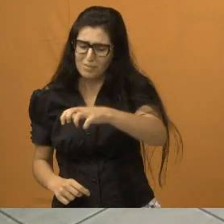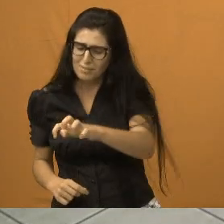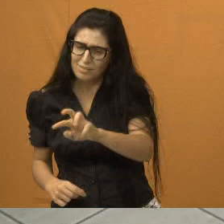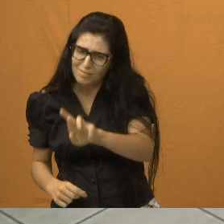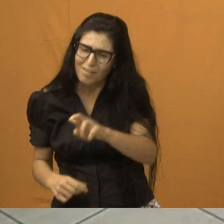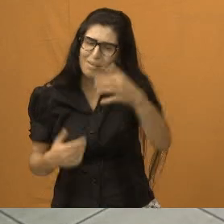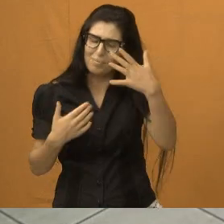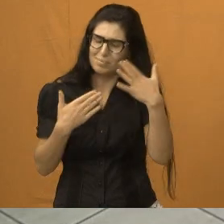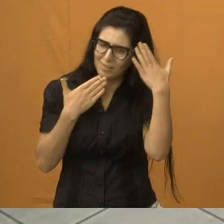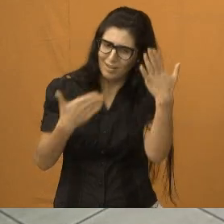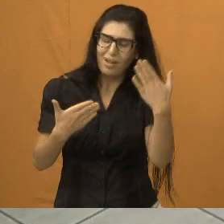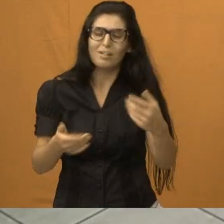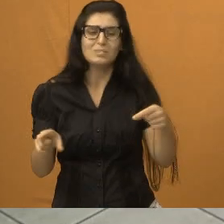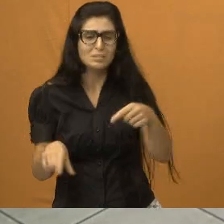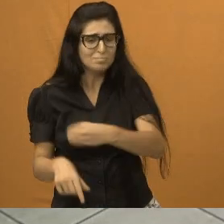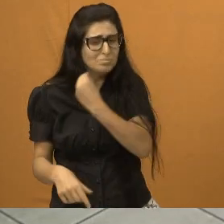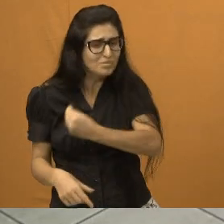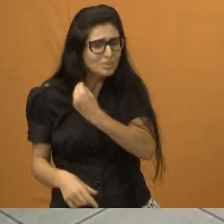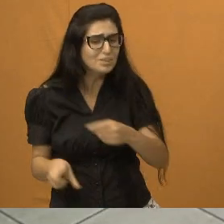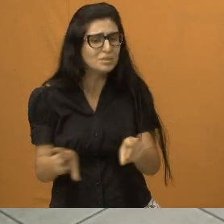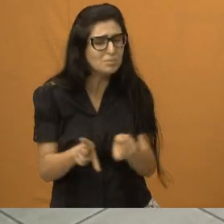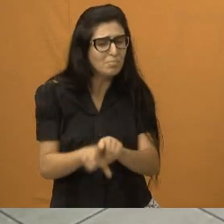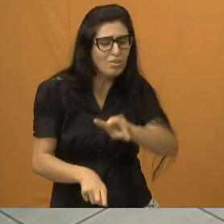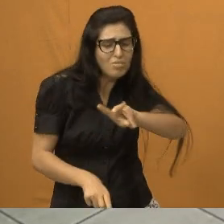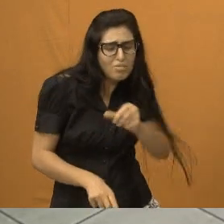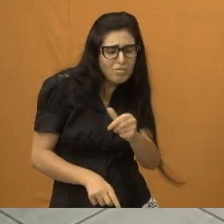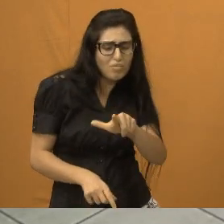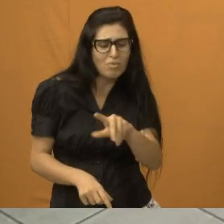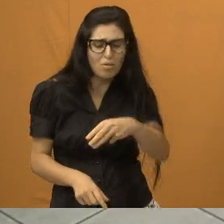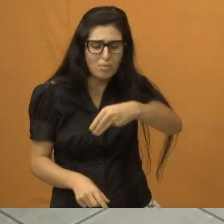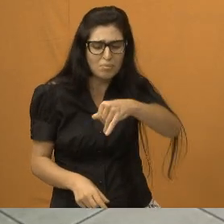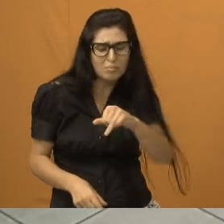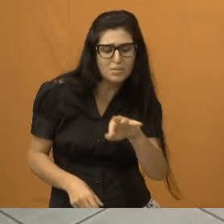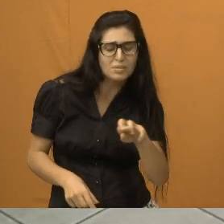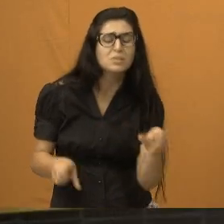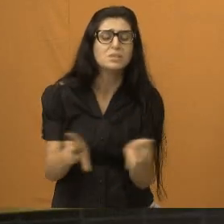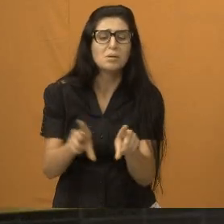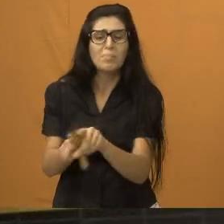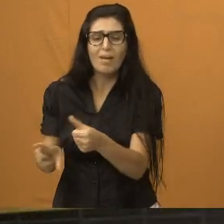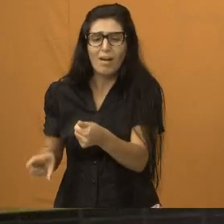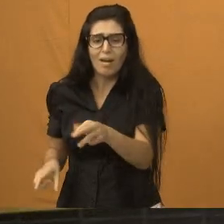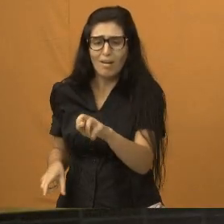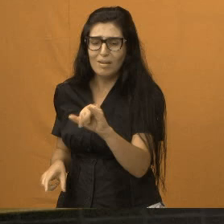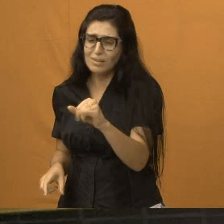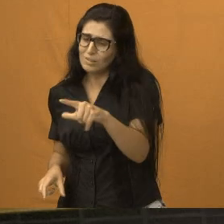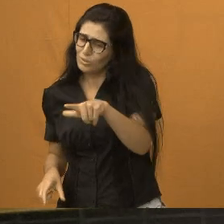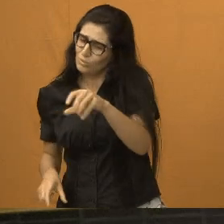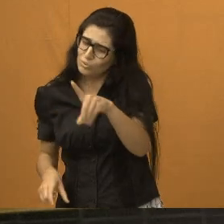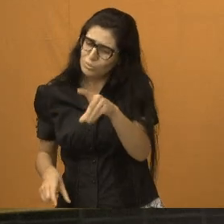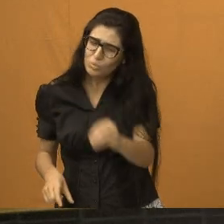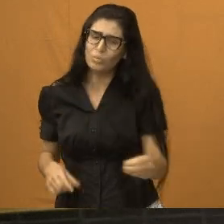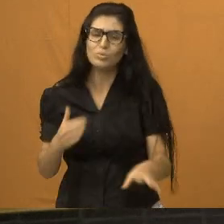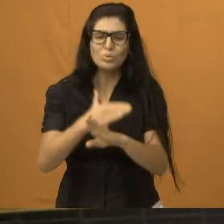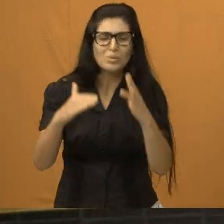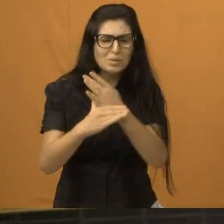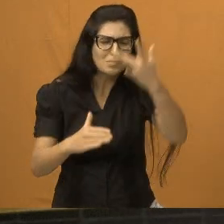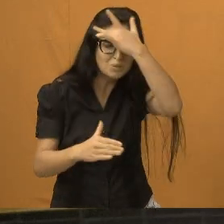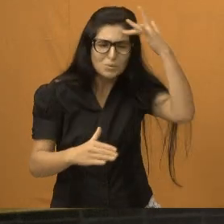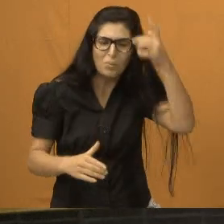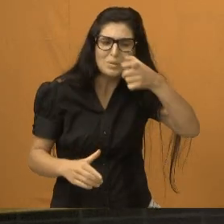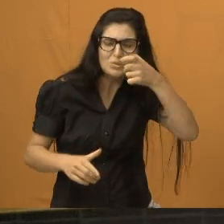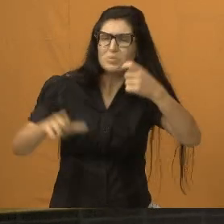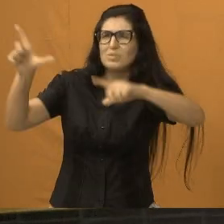aqui presentes, né, o senhor Valmir, né, o Arildo, agradeço. Aos internautas presentes, a todos que